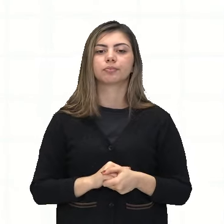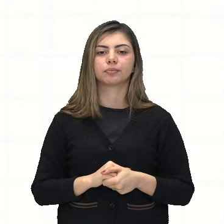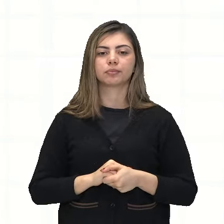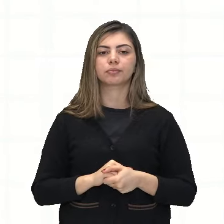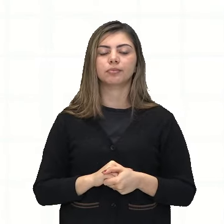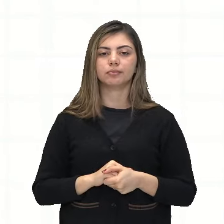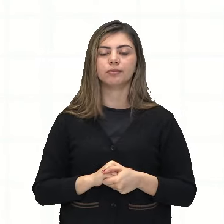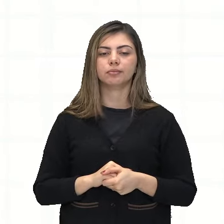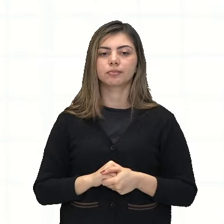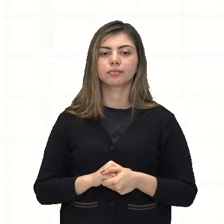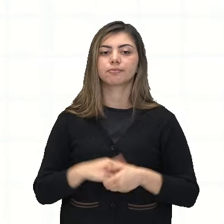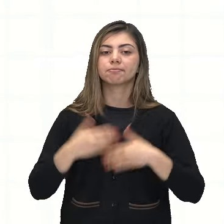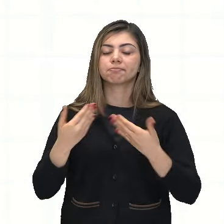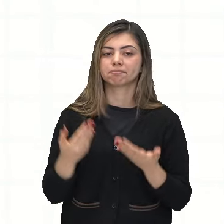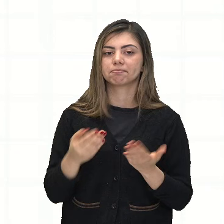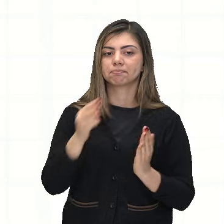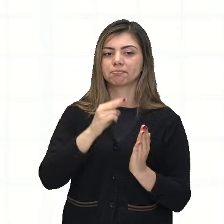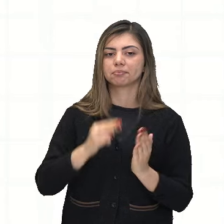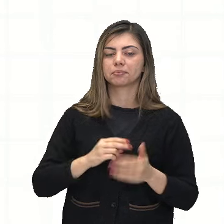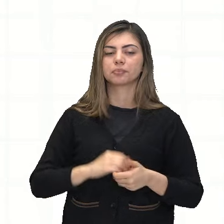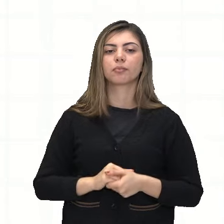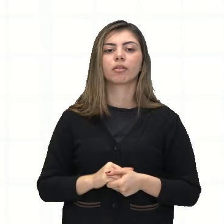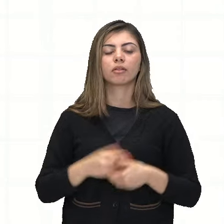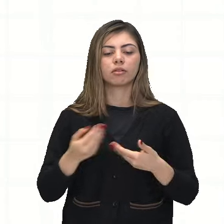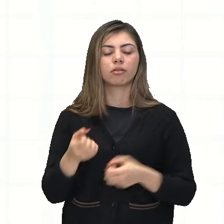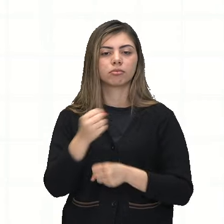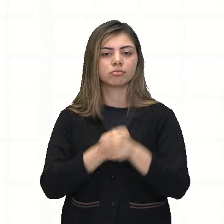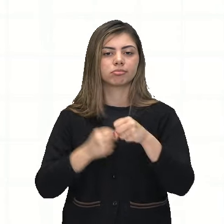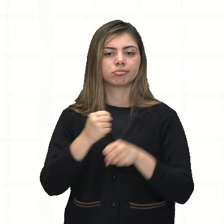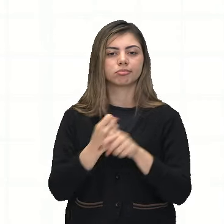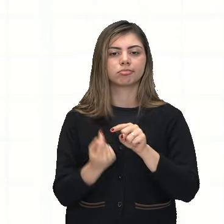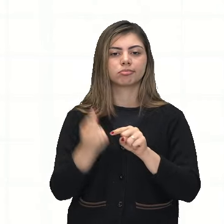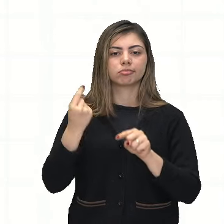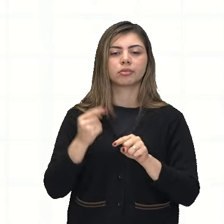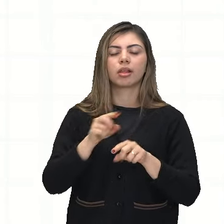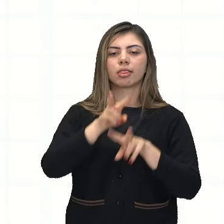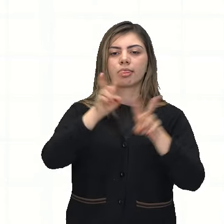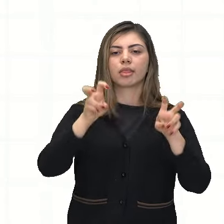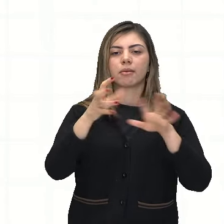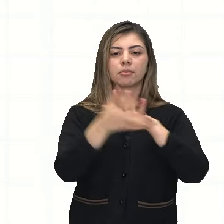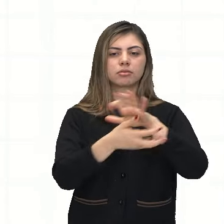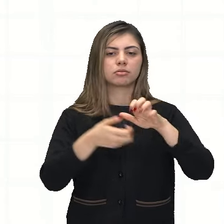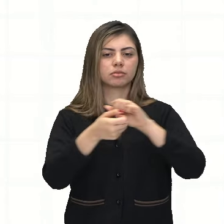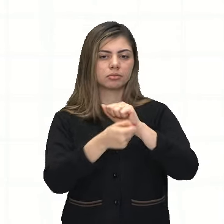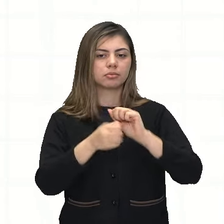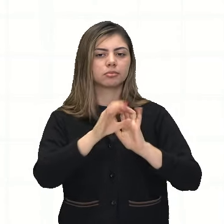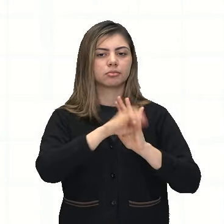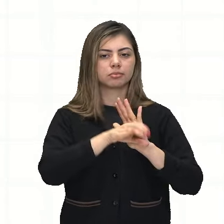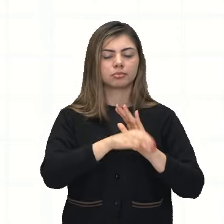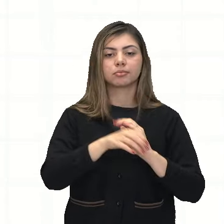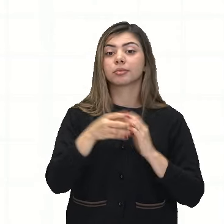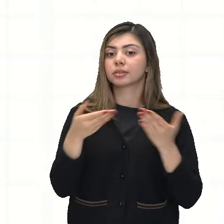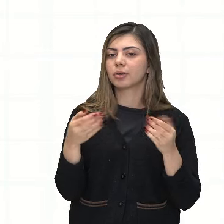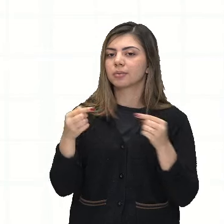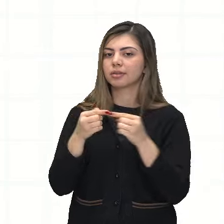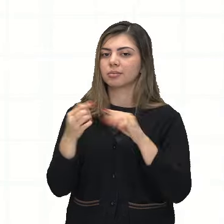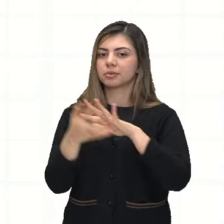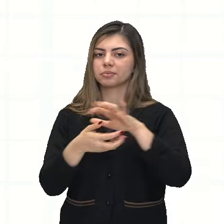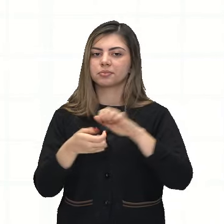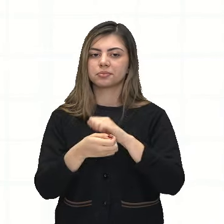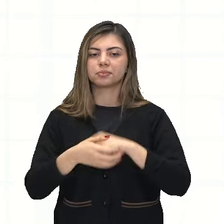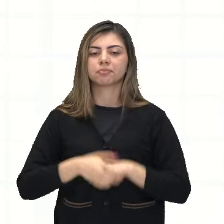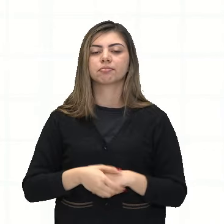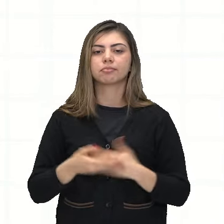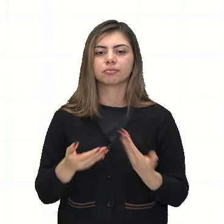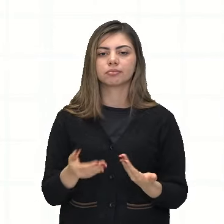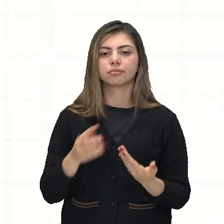acompanha aí nos últimos anos o conceito de sustentabilidade Olha aqui eu trazendo o meu tema sustentabilidade tem ganhado